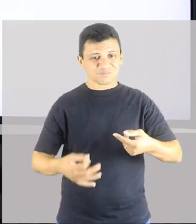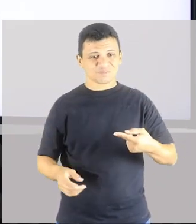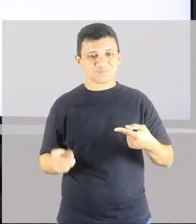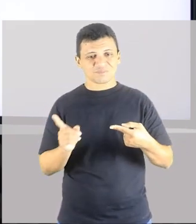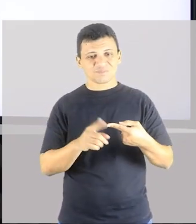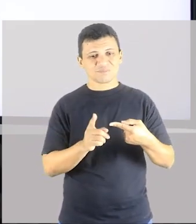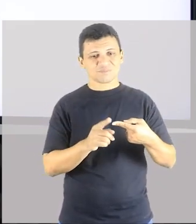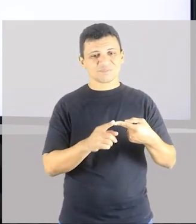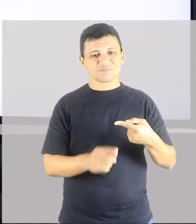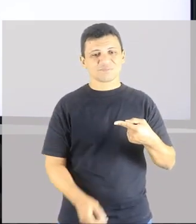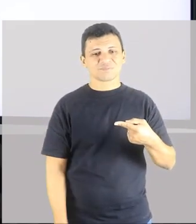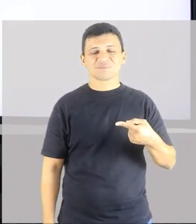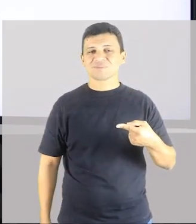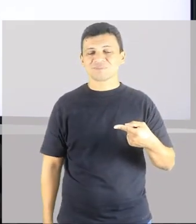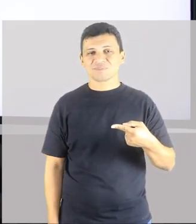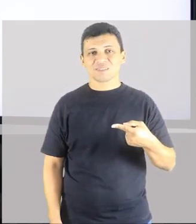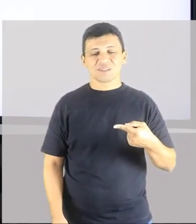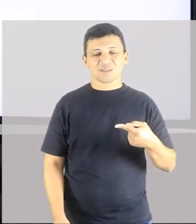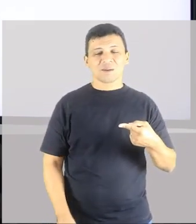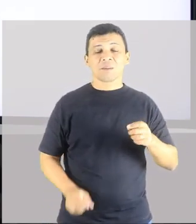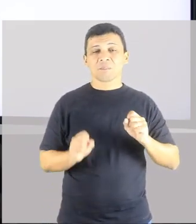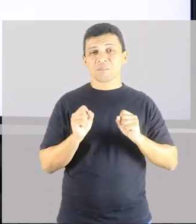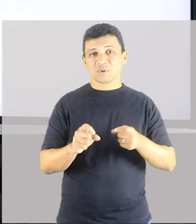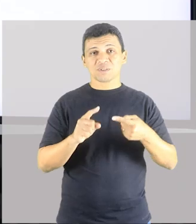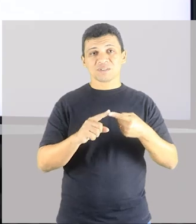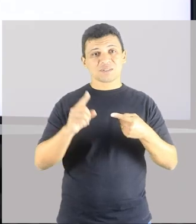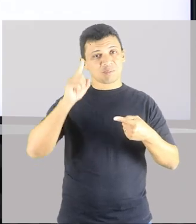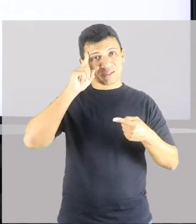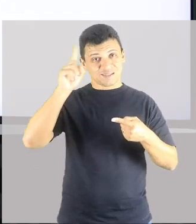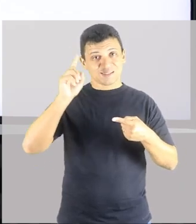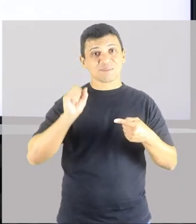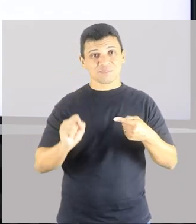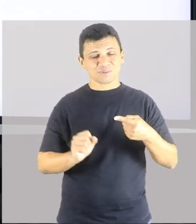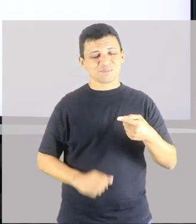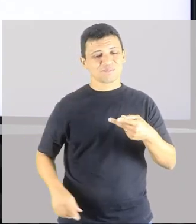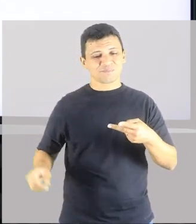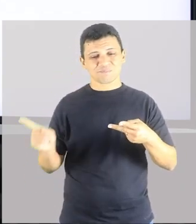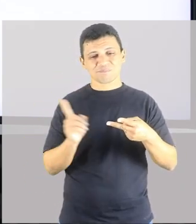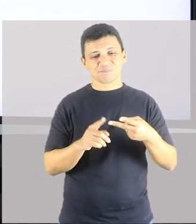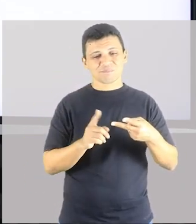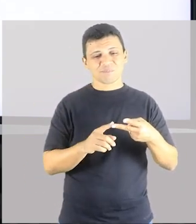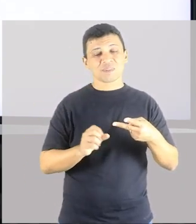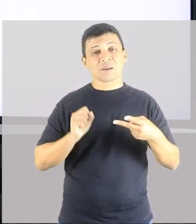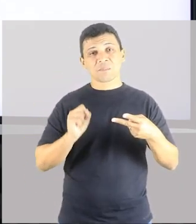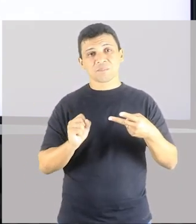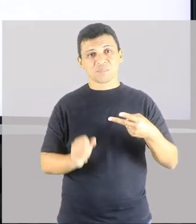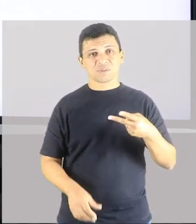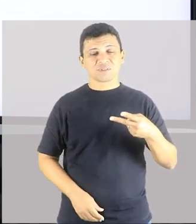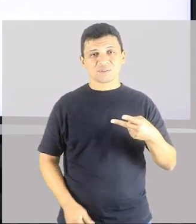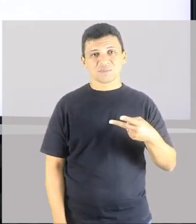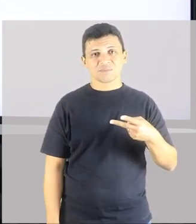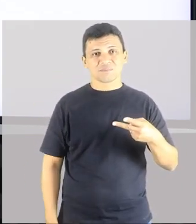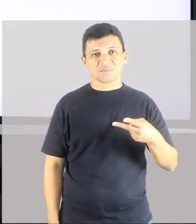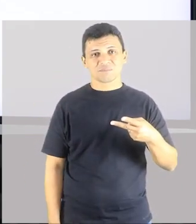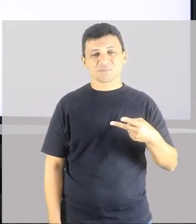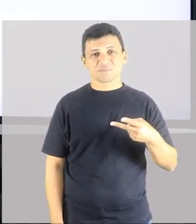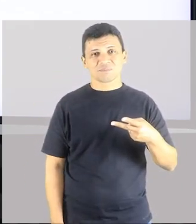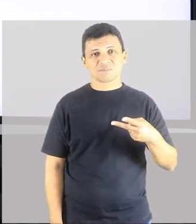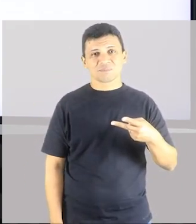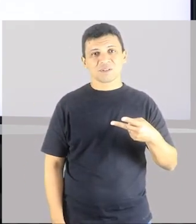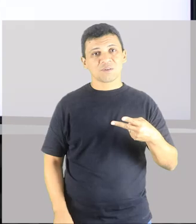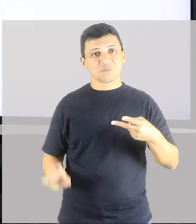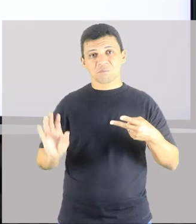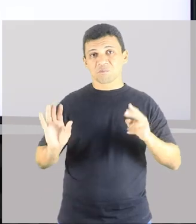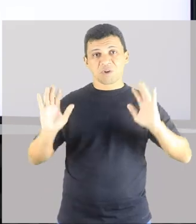number day in a month. Então, date pode ser data. Date pode ser a social meeting. Então,